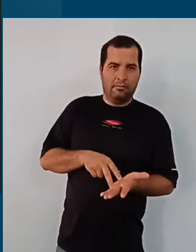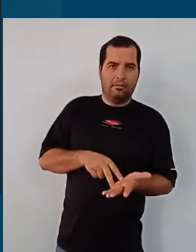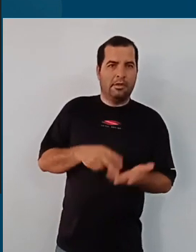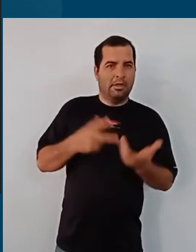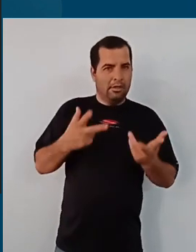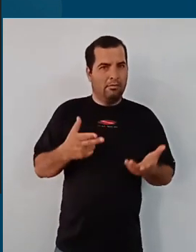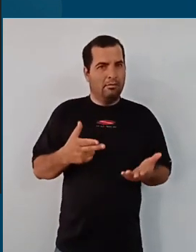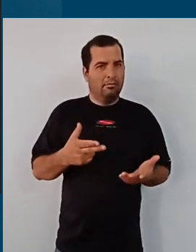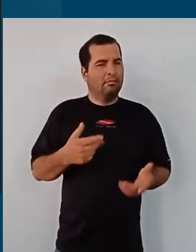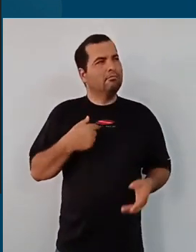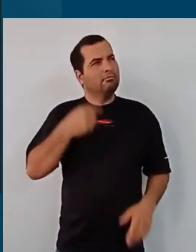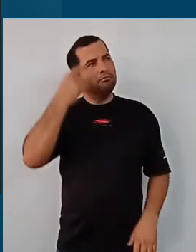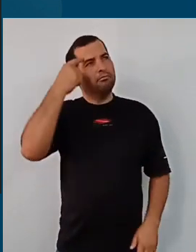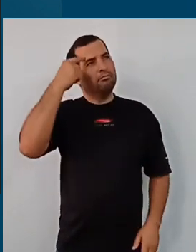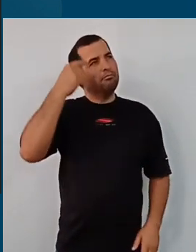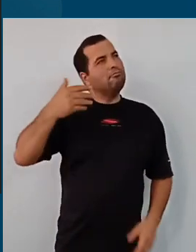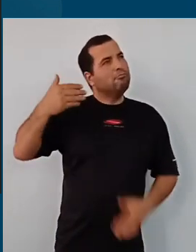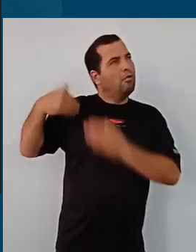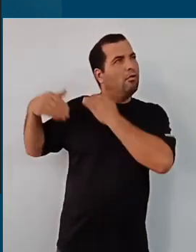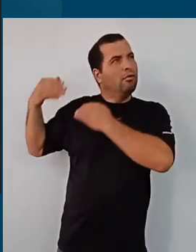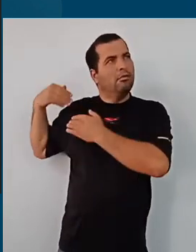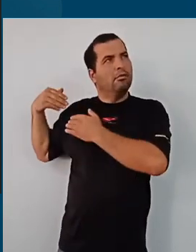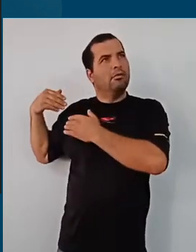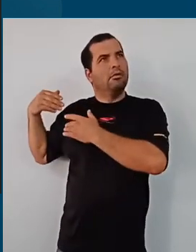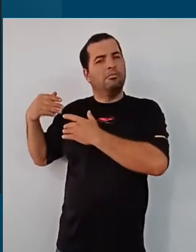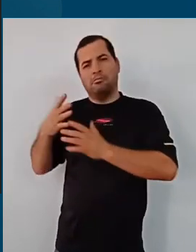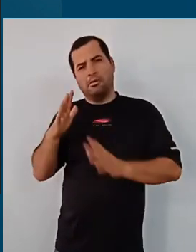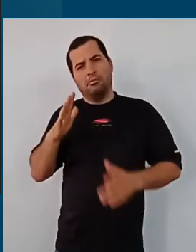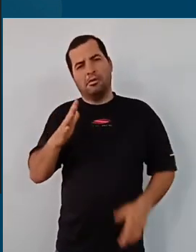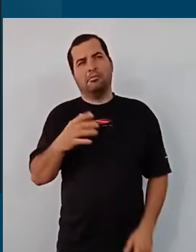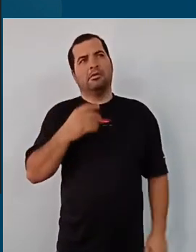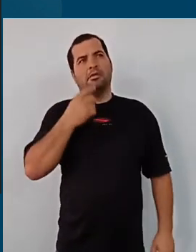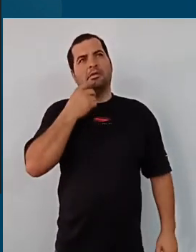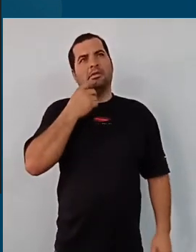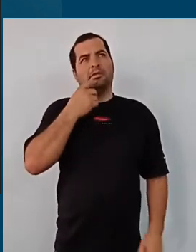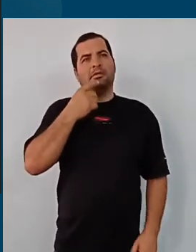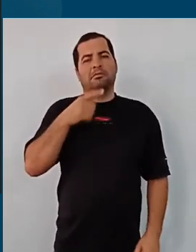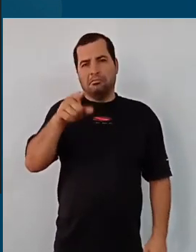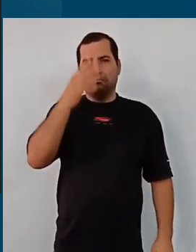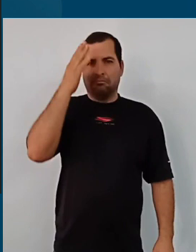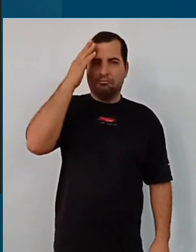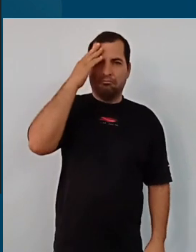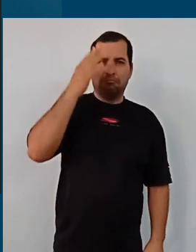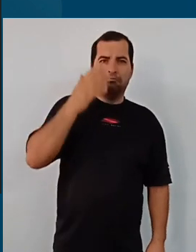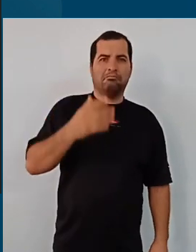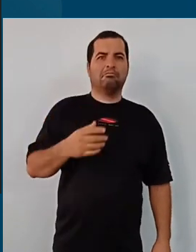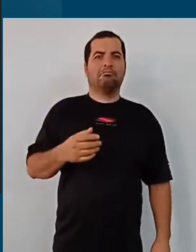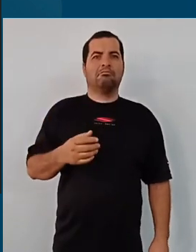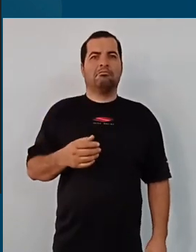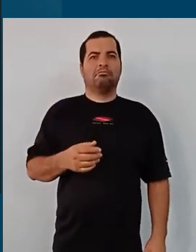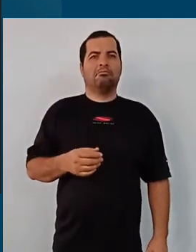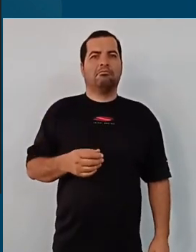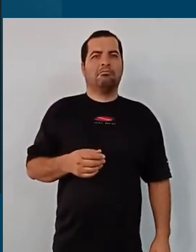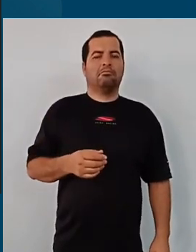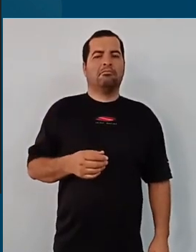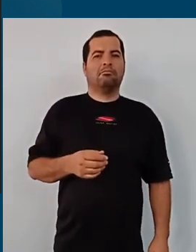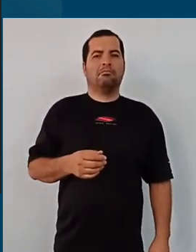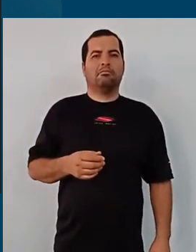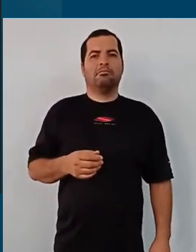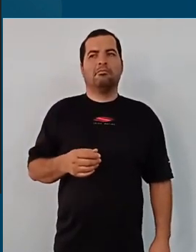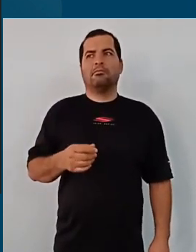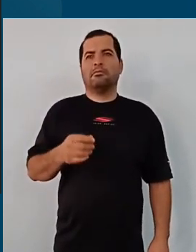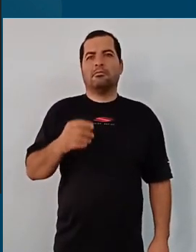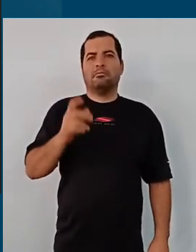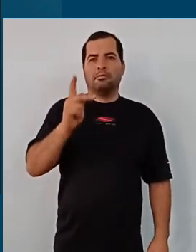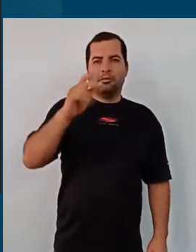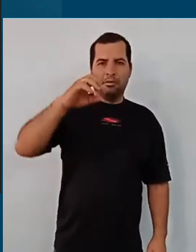vou para a virada do século. Não sei se vocês estavam na escola ou não, mas na virada do século a gente tinha os parâmetros curriculares